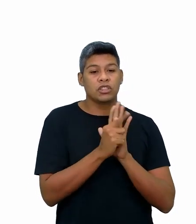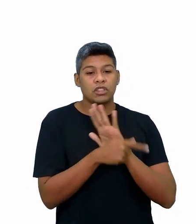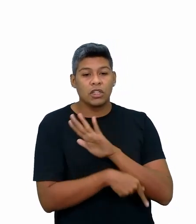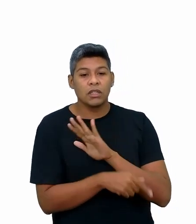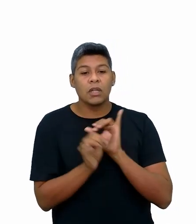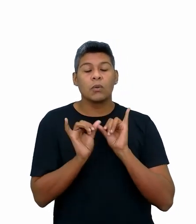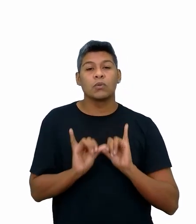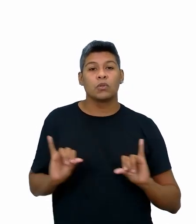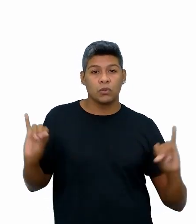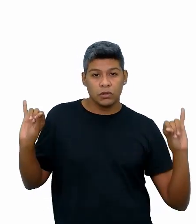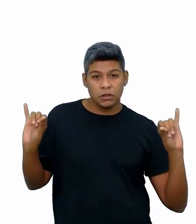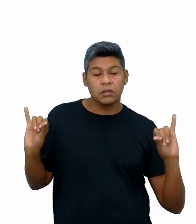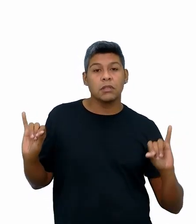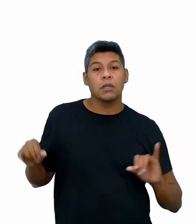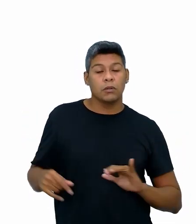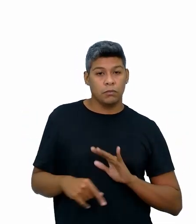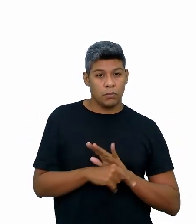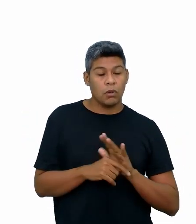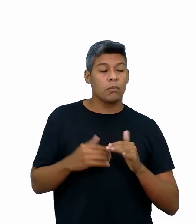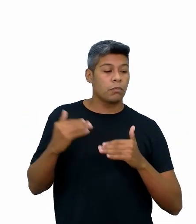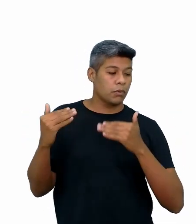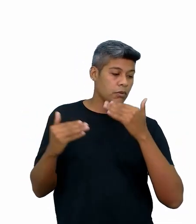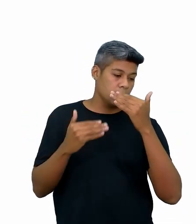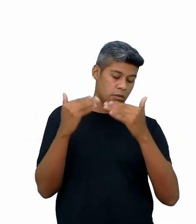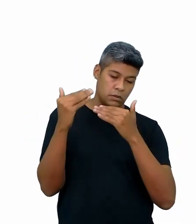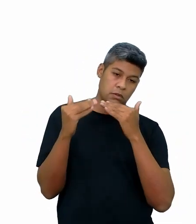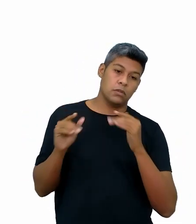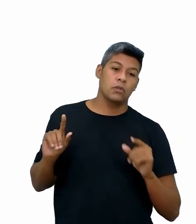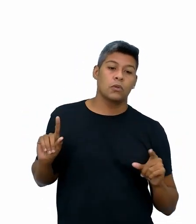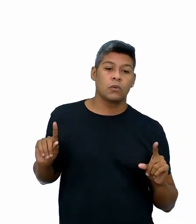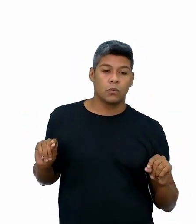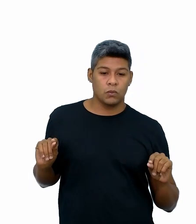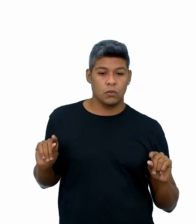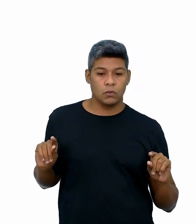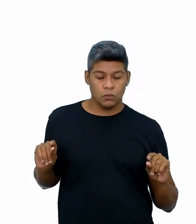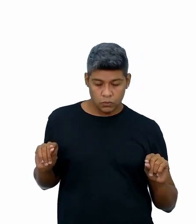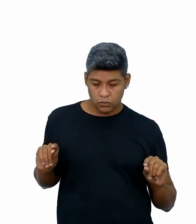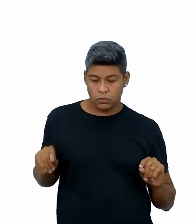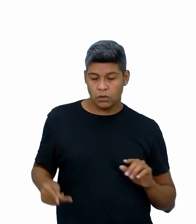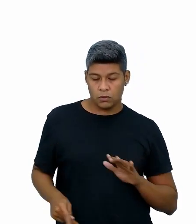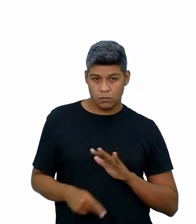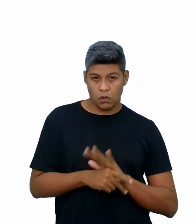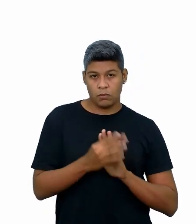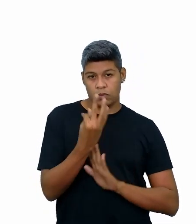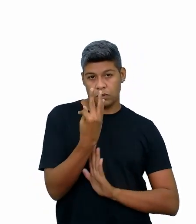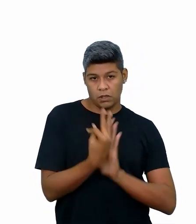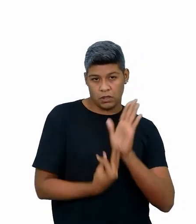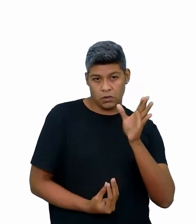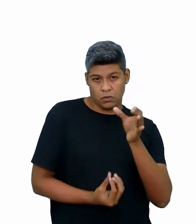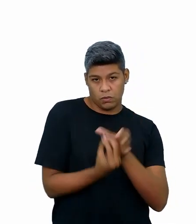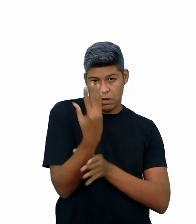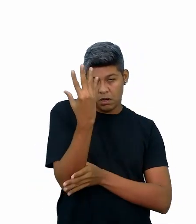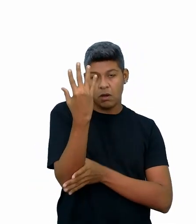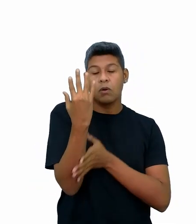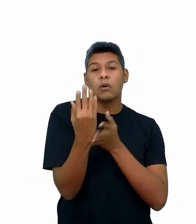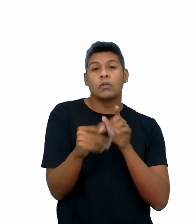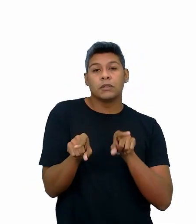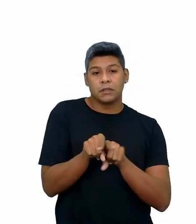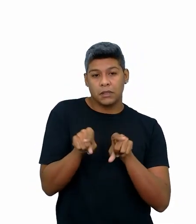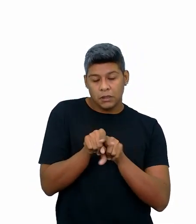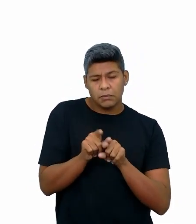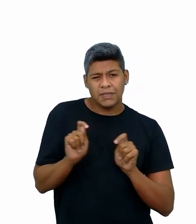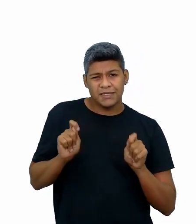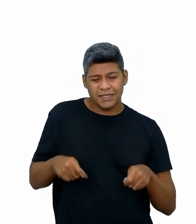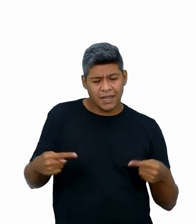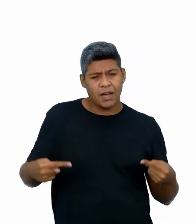notícia, decorrentes do processo de elaboração textual e das marcas coesivas que dão